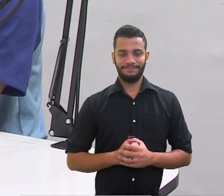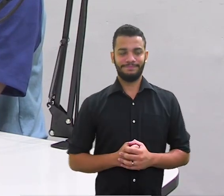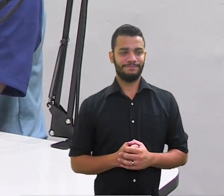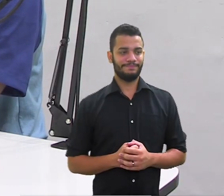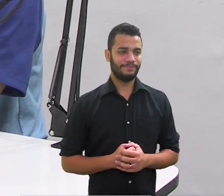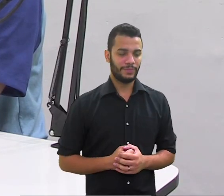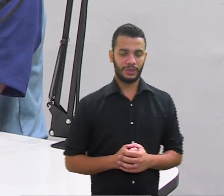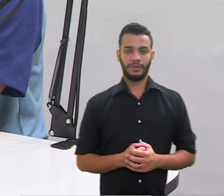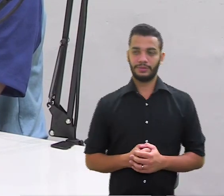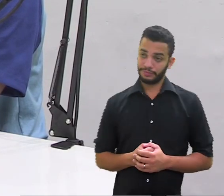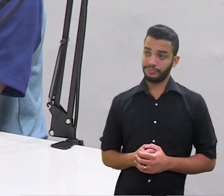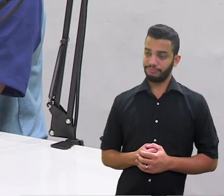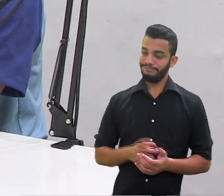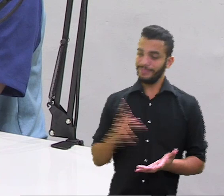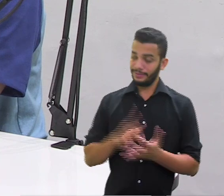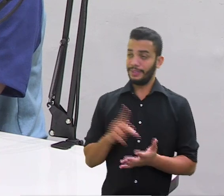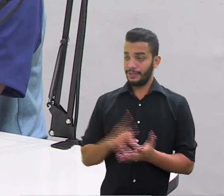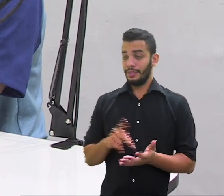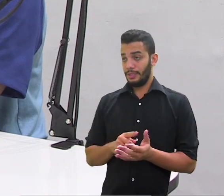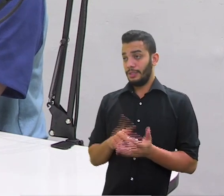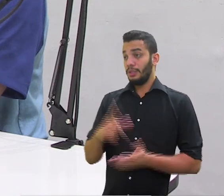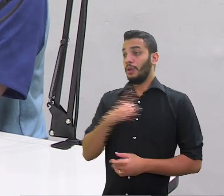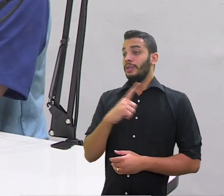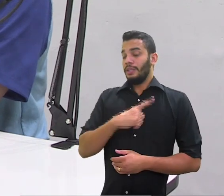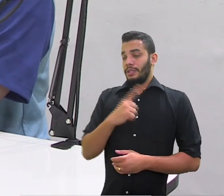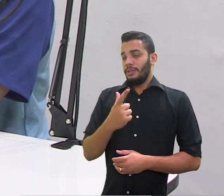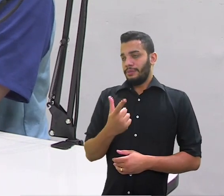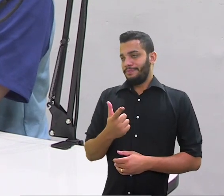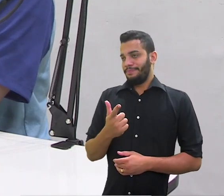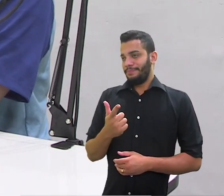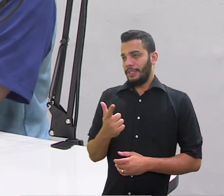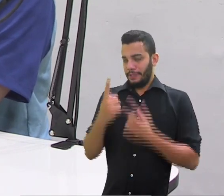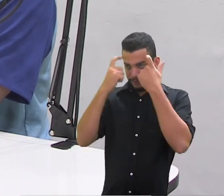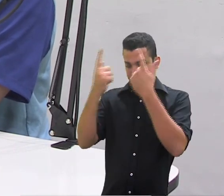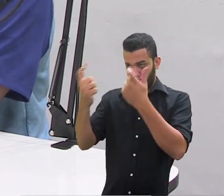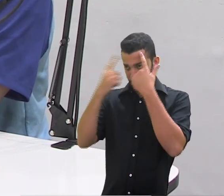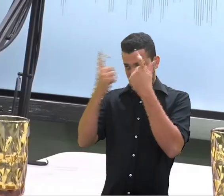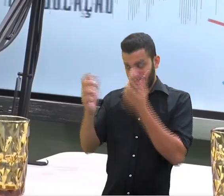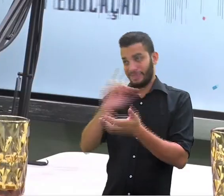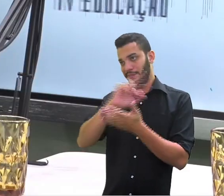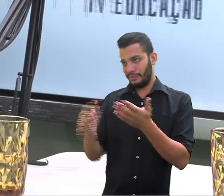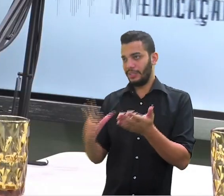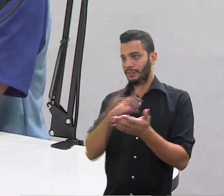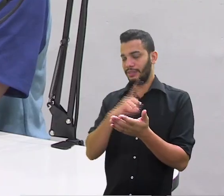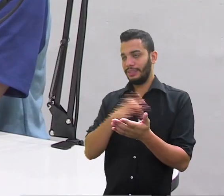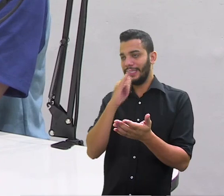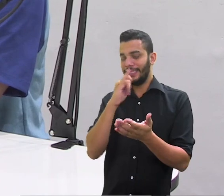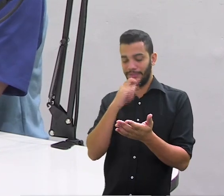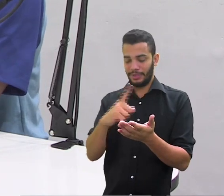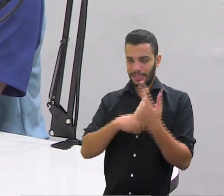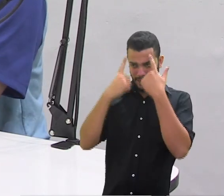envolve os outros tipos de violência, né? Sim. A violência física, que é aquela do Psicológica. contato, a